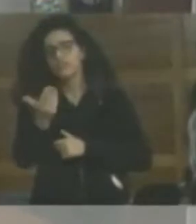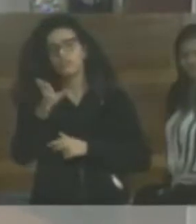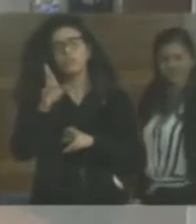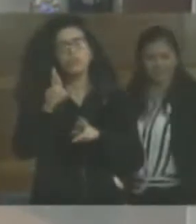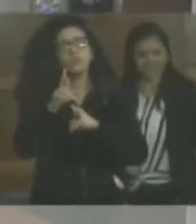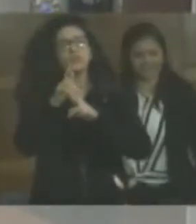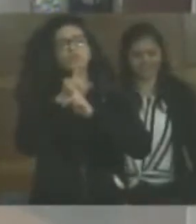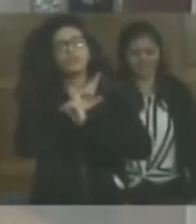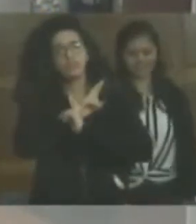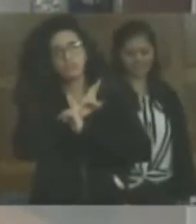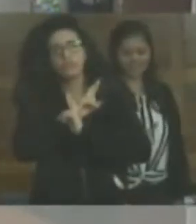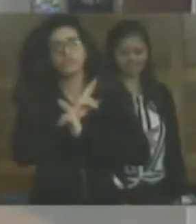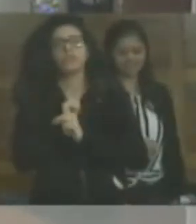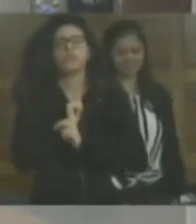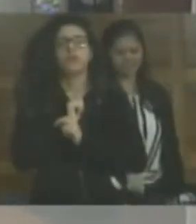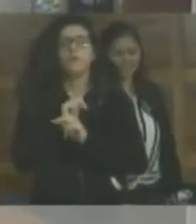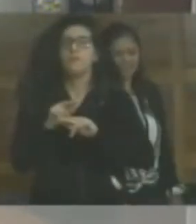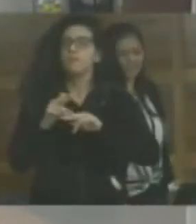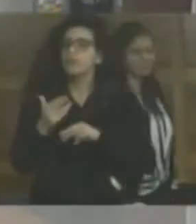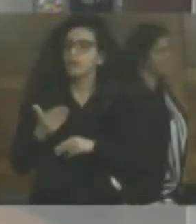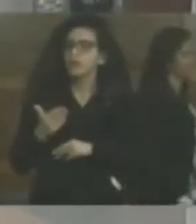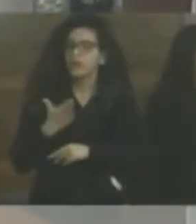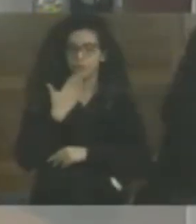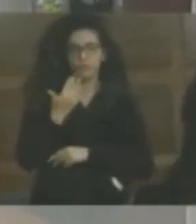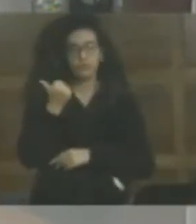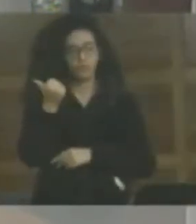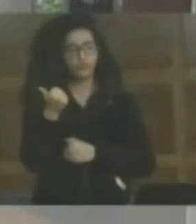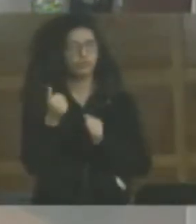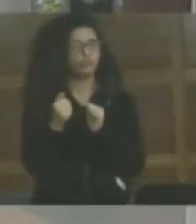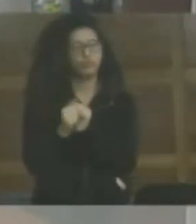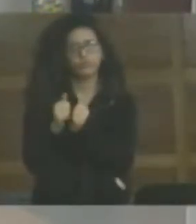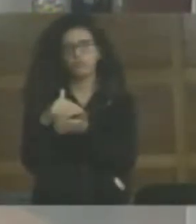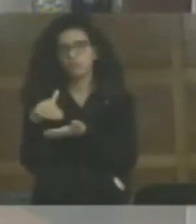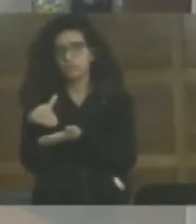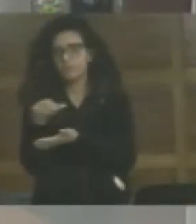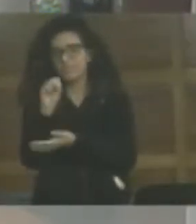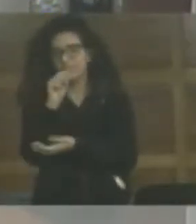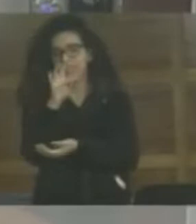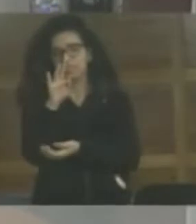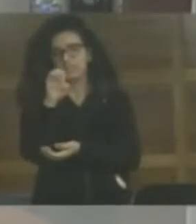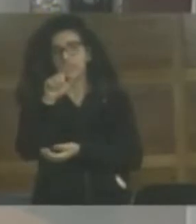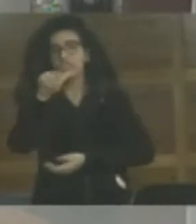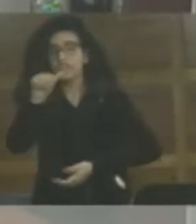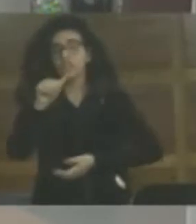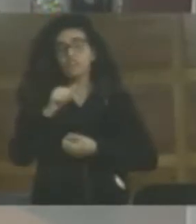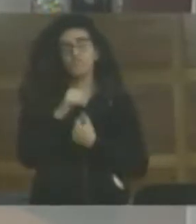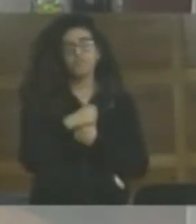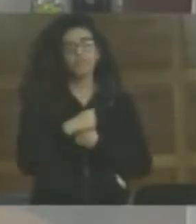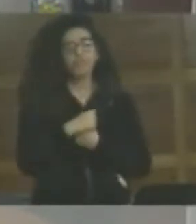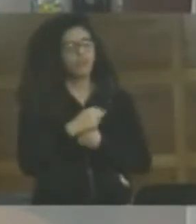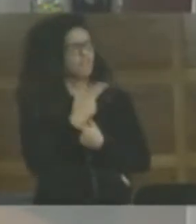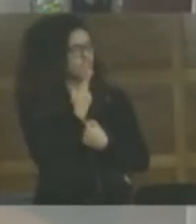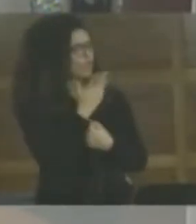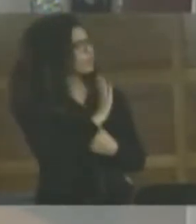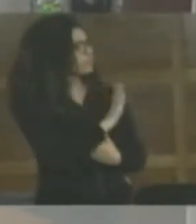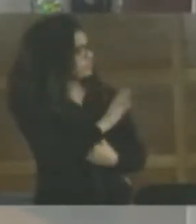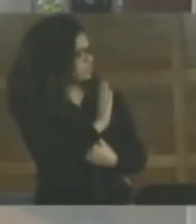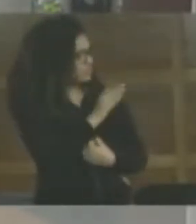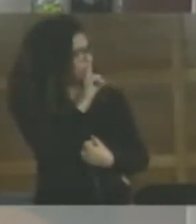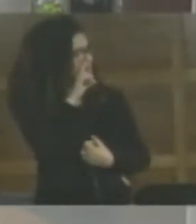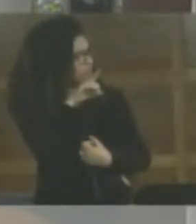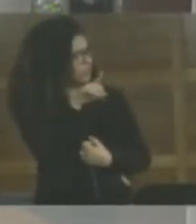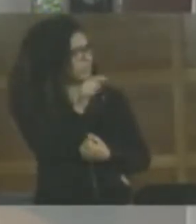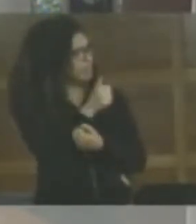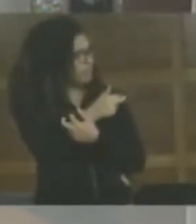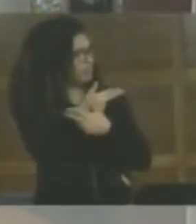para buscar esse recurso para melhorar. Estive com a secretária, a Estela, e ela disse que já está em encaminhamento